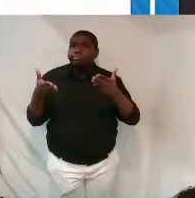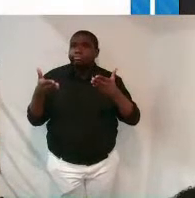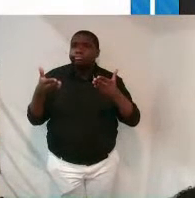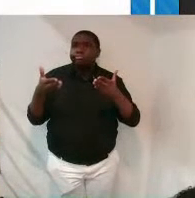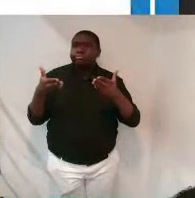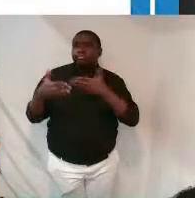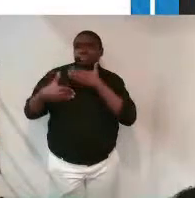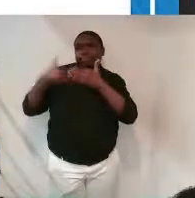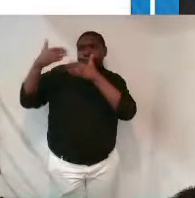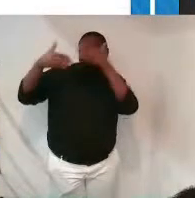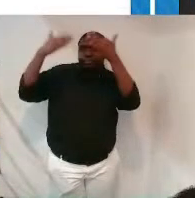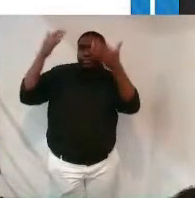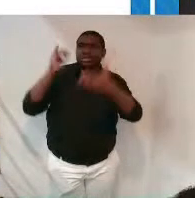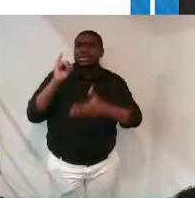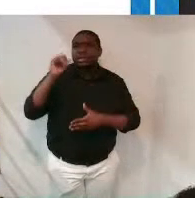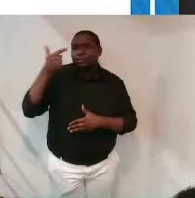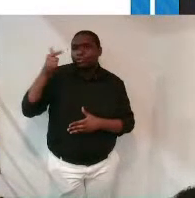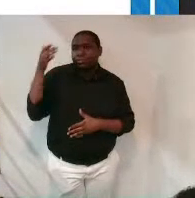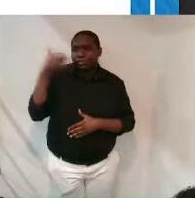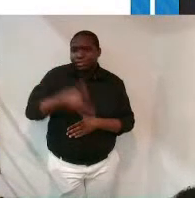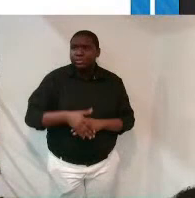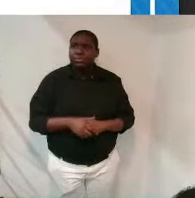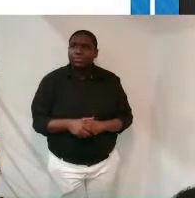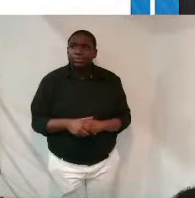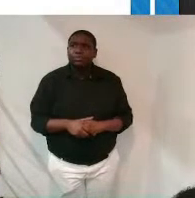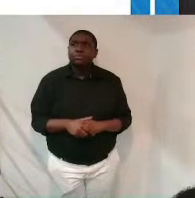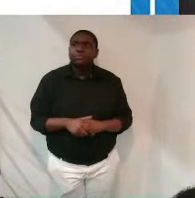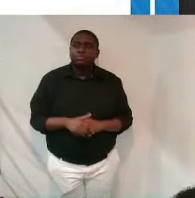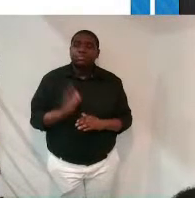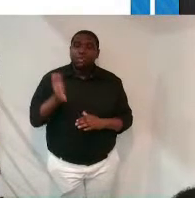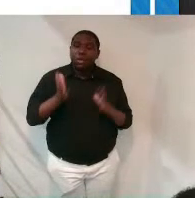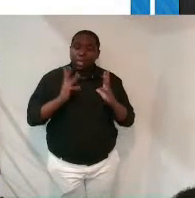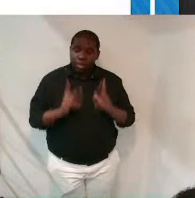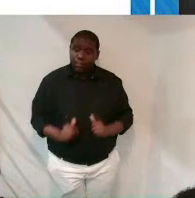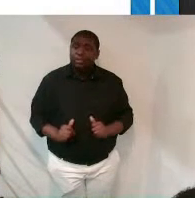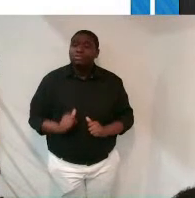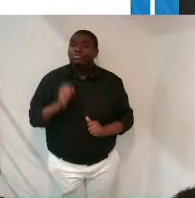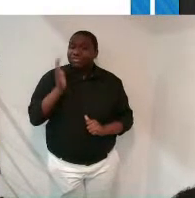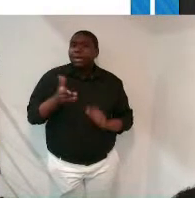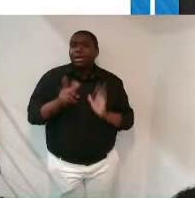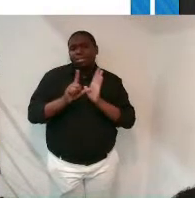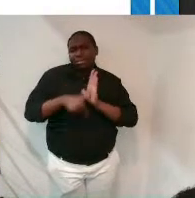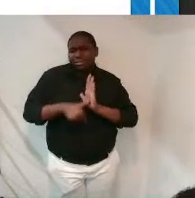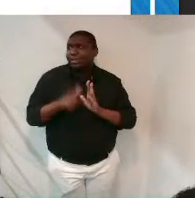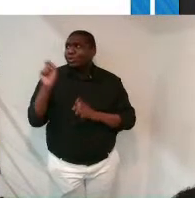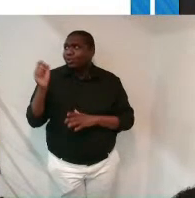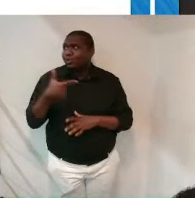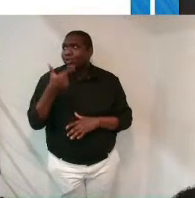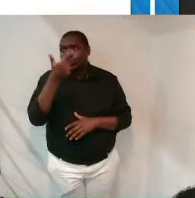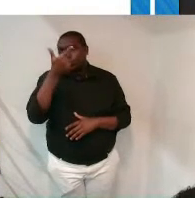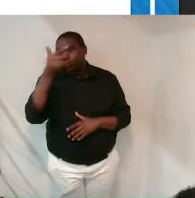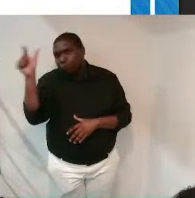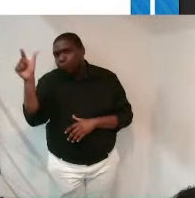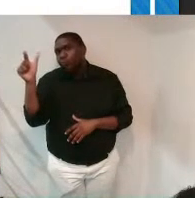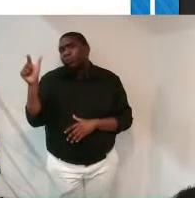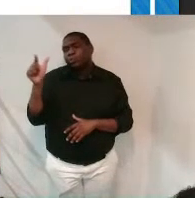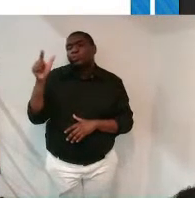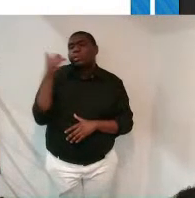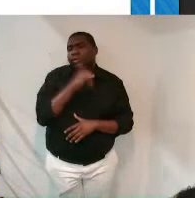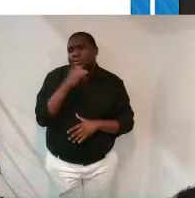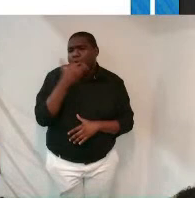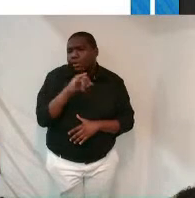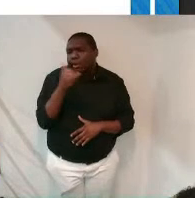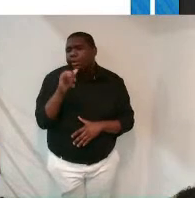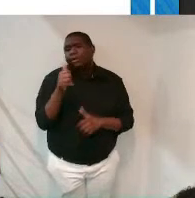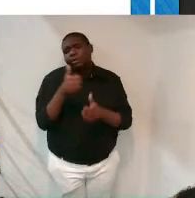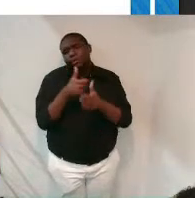indireta. No saneamento, a regulação chegou de forma mais tardia do que outros serviços, como telecomunicações, energia elétrica e